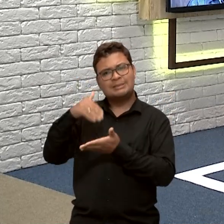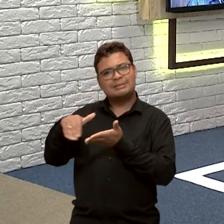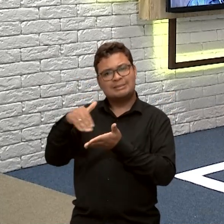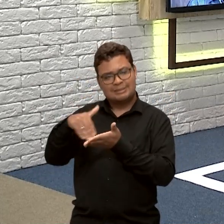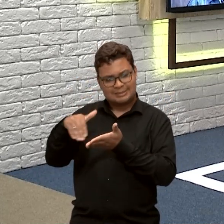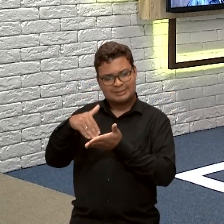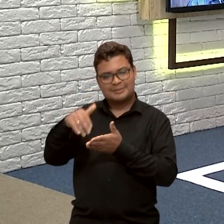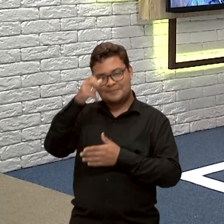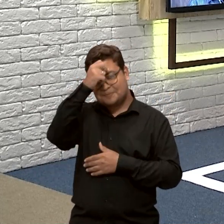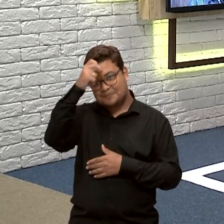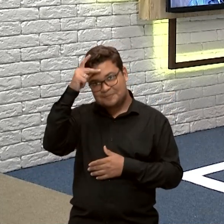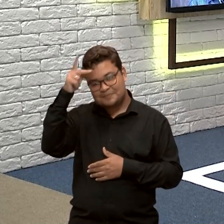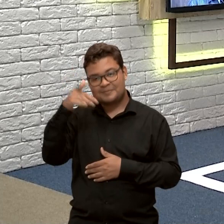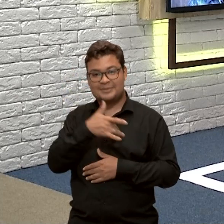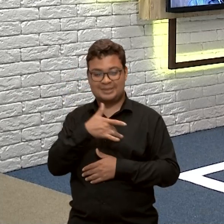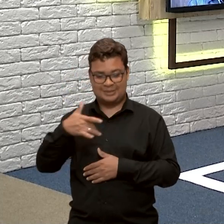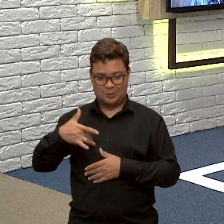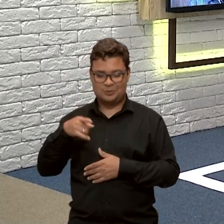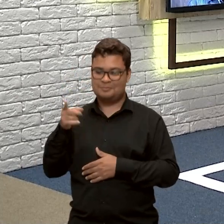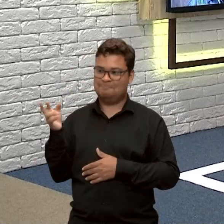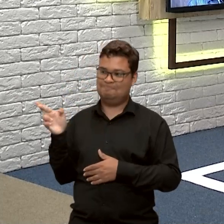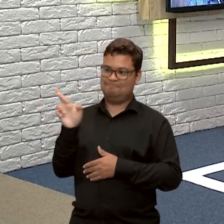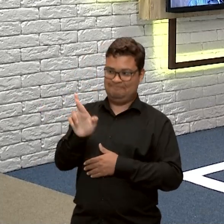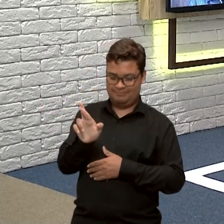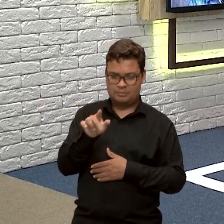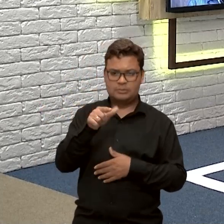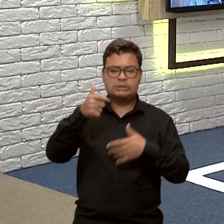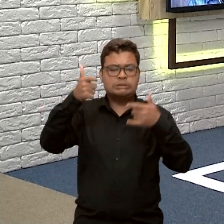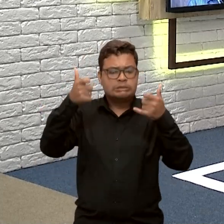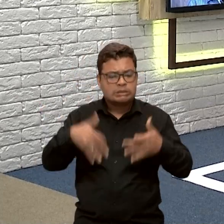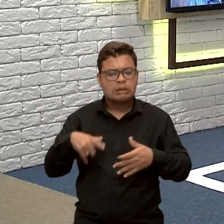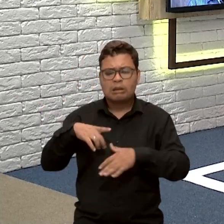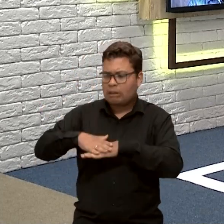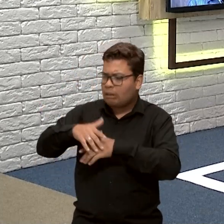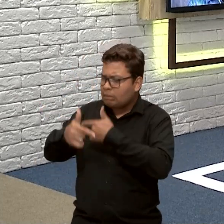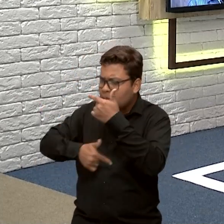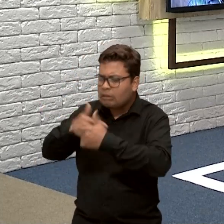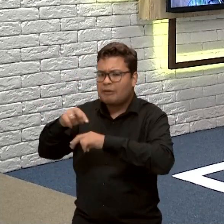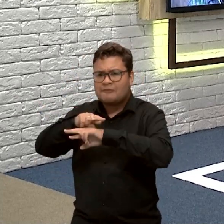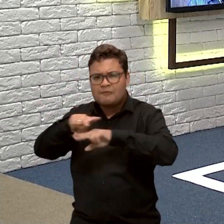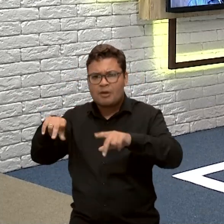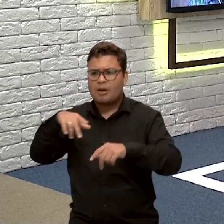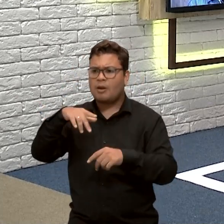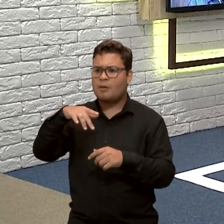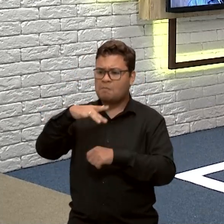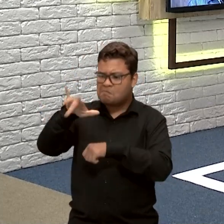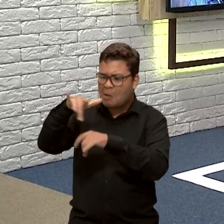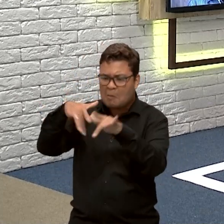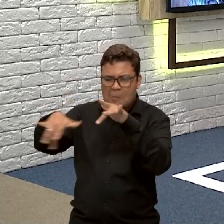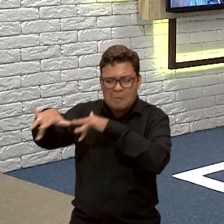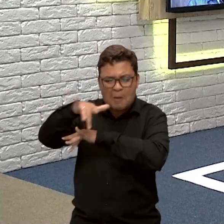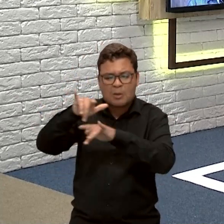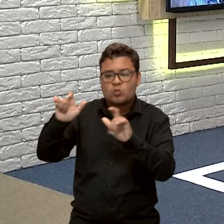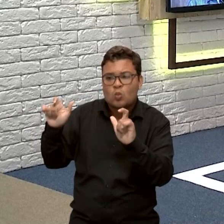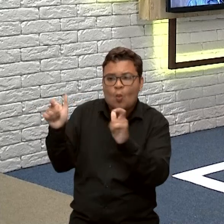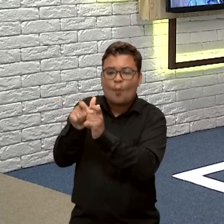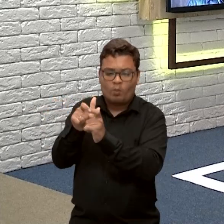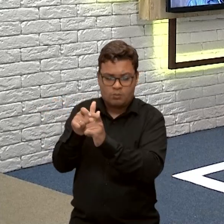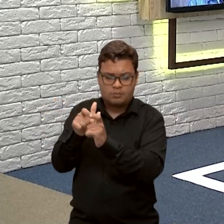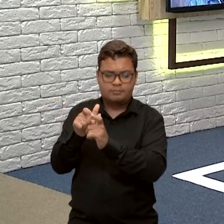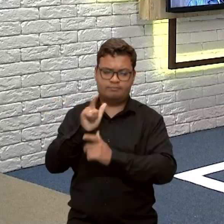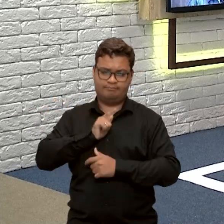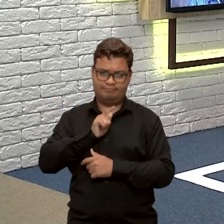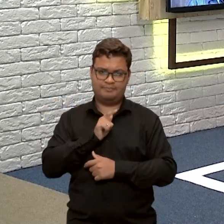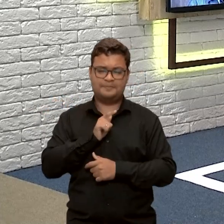futuro. A gente precisa seguir com os estudos para ver. Bom, Wellington, você tinha começado a falar sobre as ações, né, que o poder